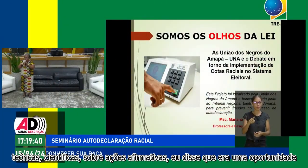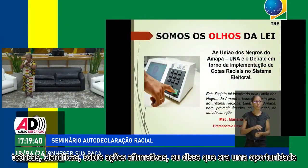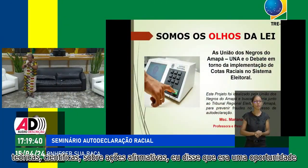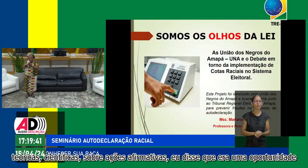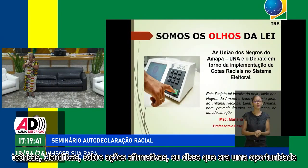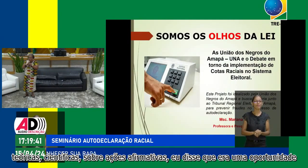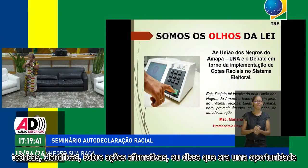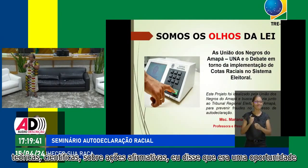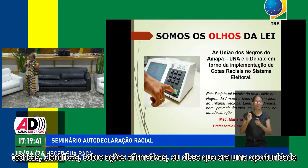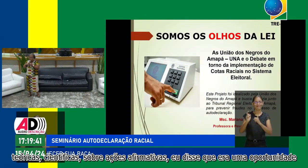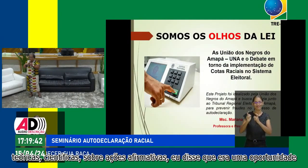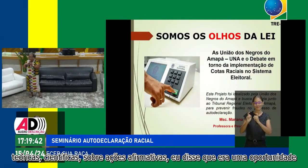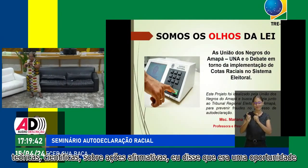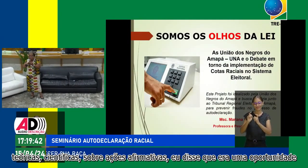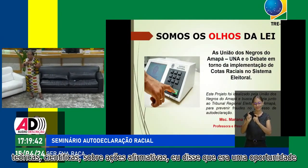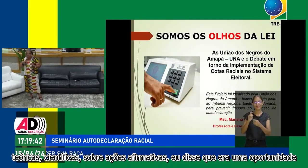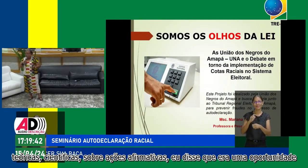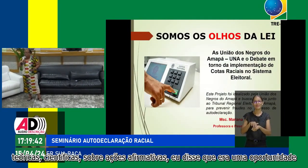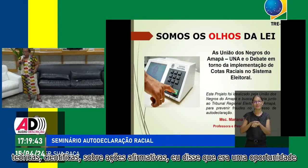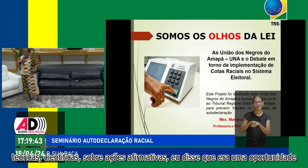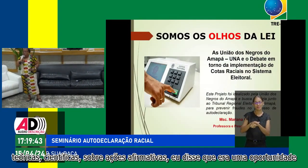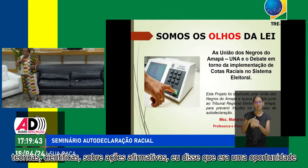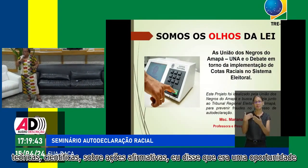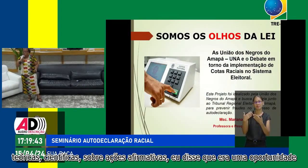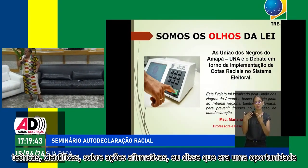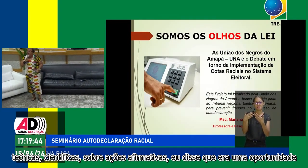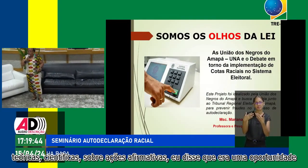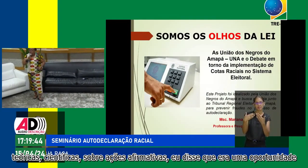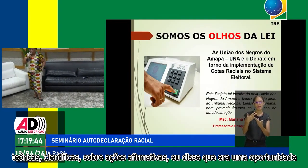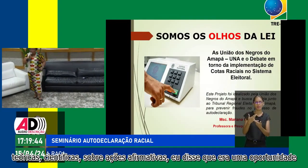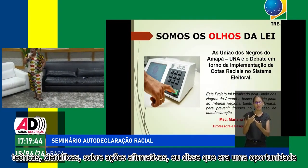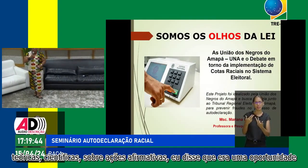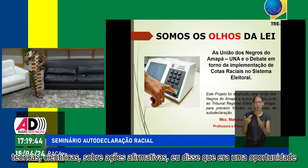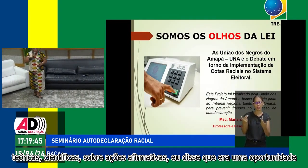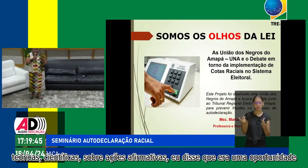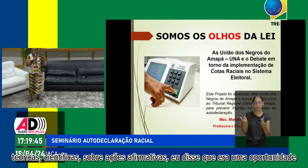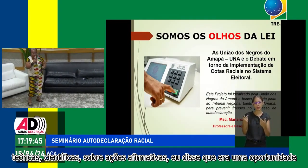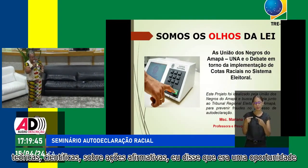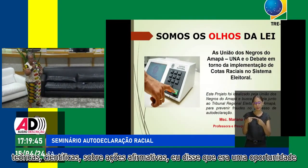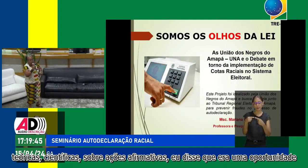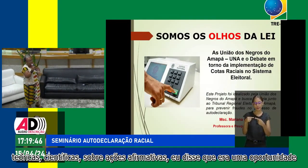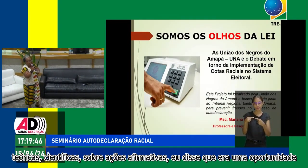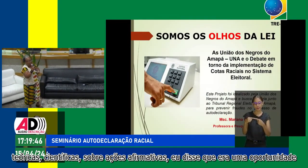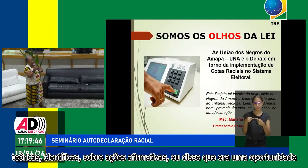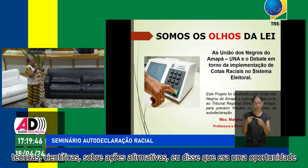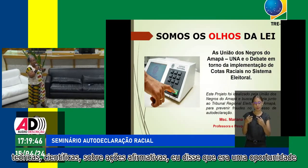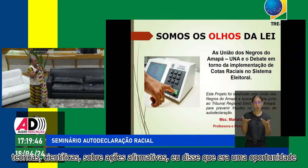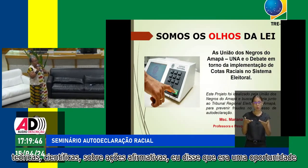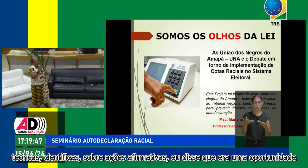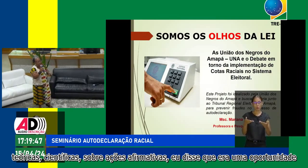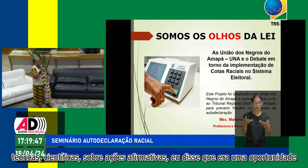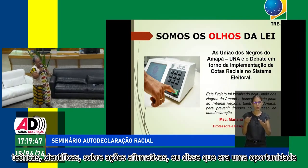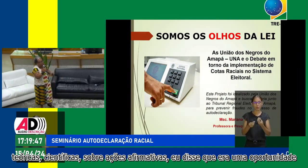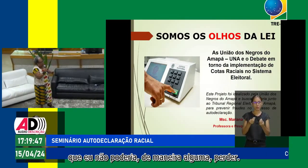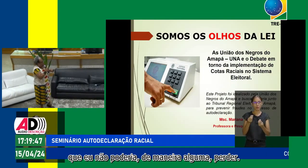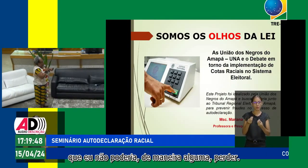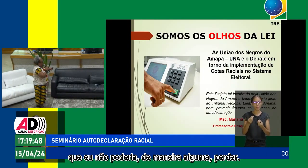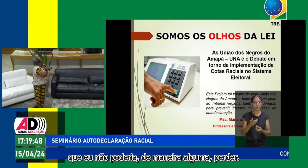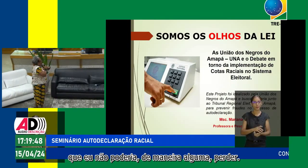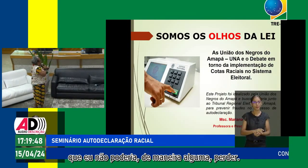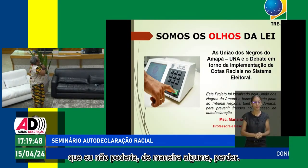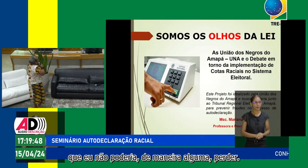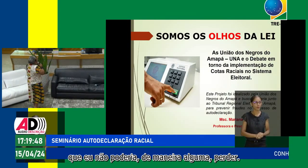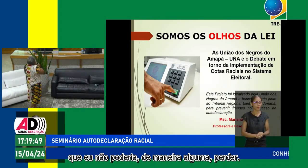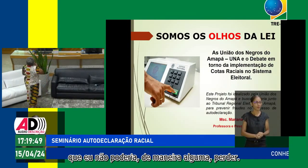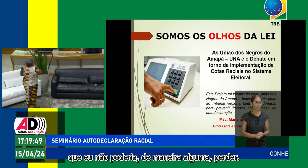perspectivas teóricas, científicas, sobre ações afirmativas, eu disse que era uma oportunidade que eu